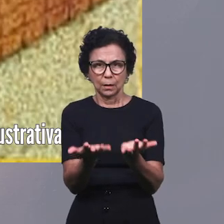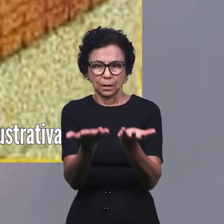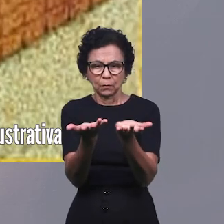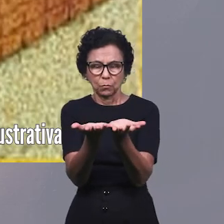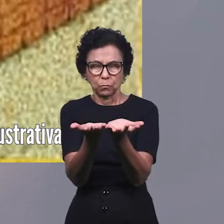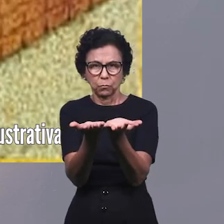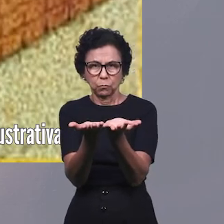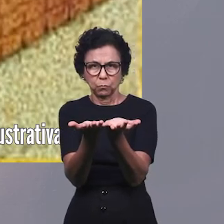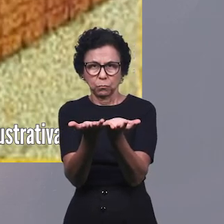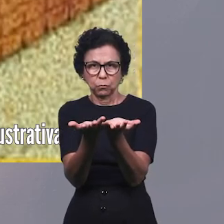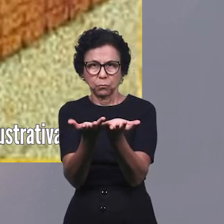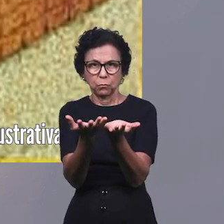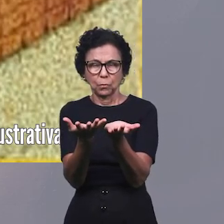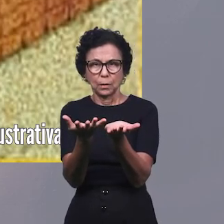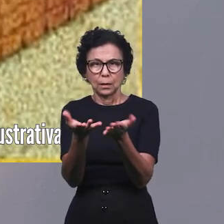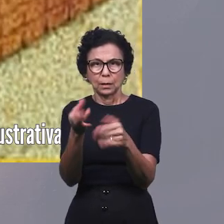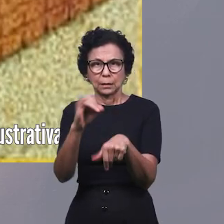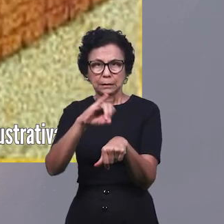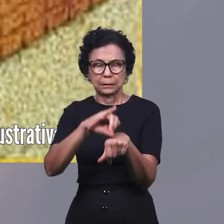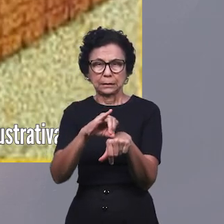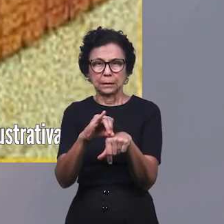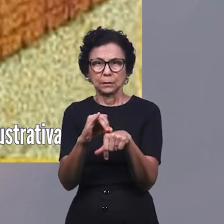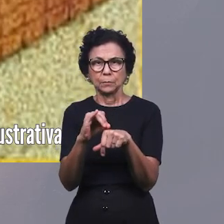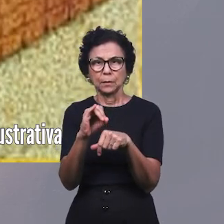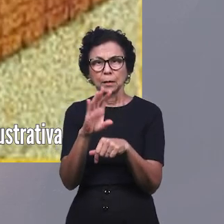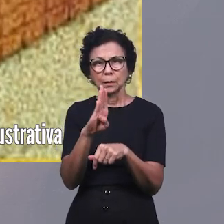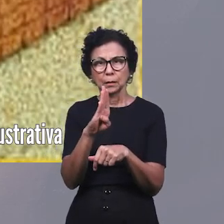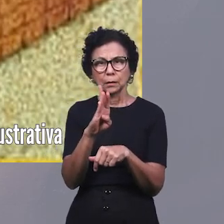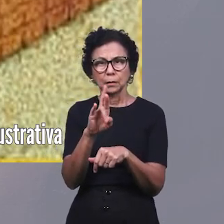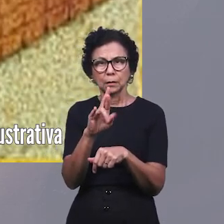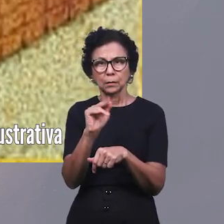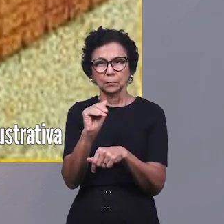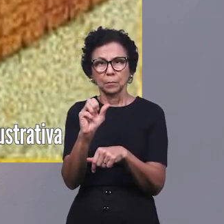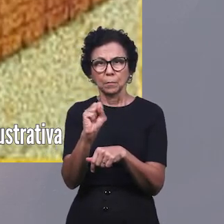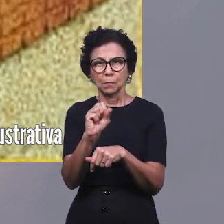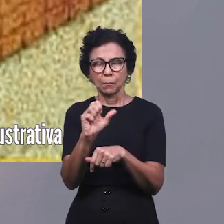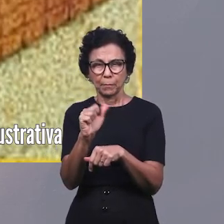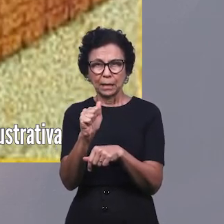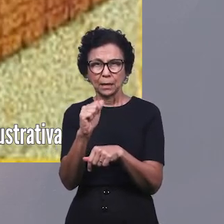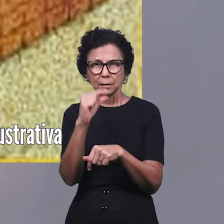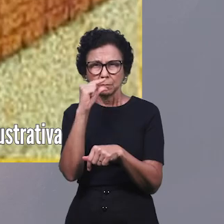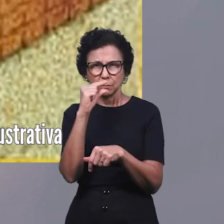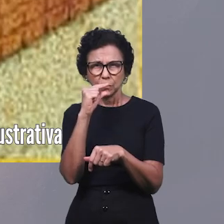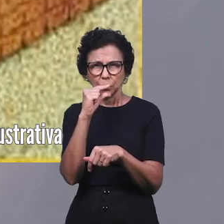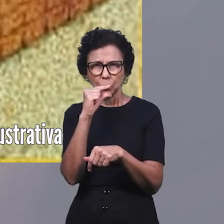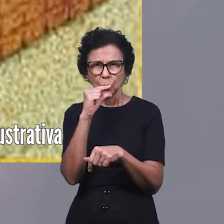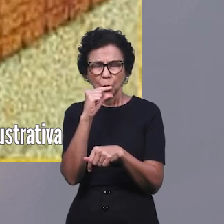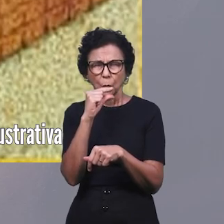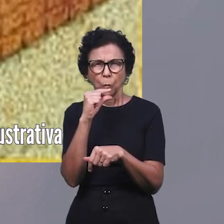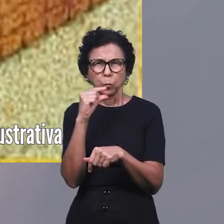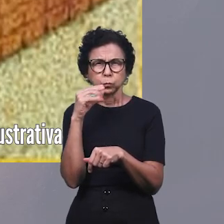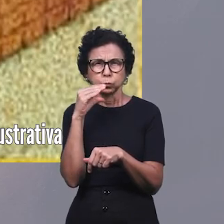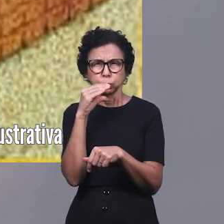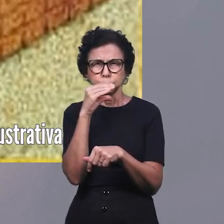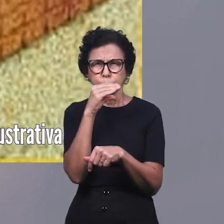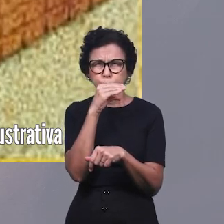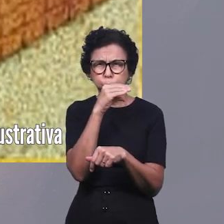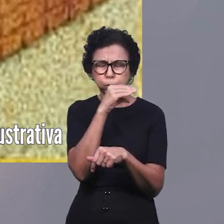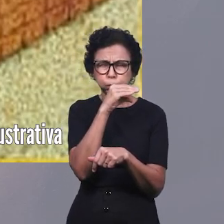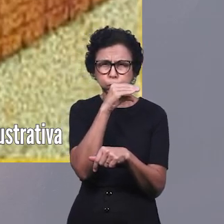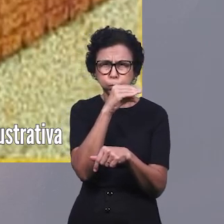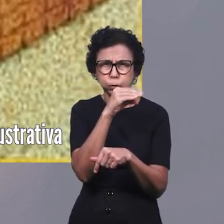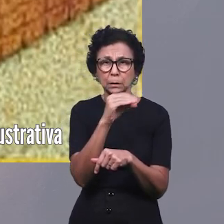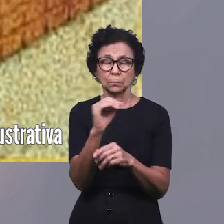do altar, né, quente. Portanto, o crivo, quando nós falamos deste utensílio, o crivo